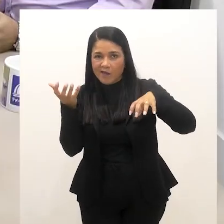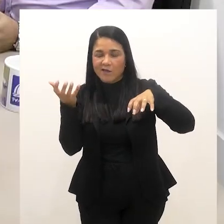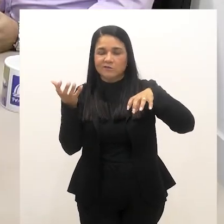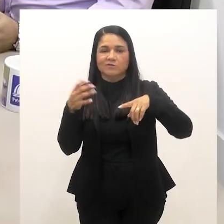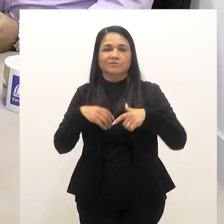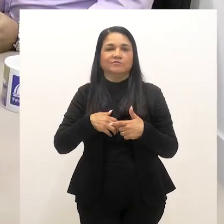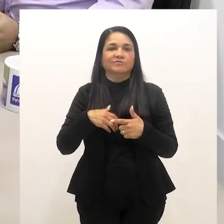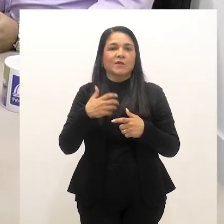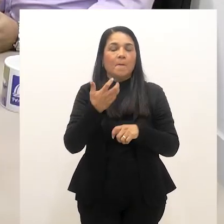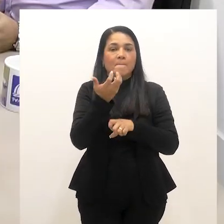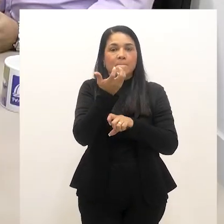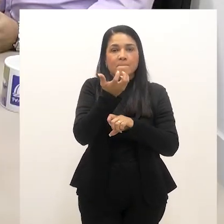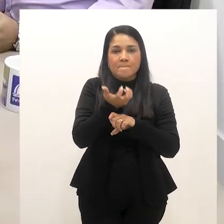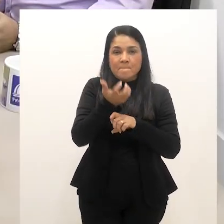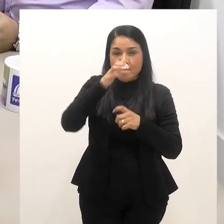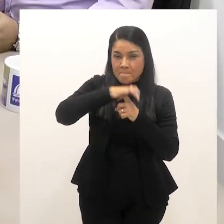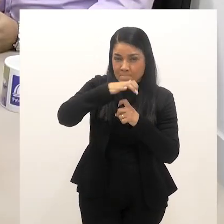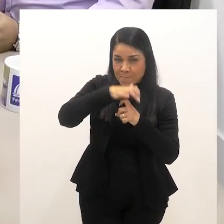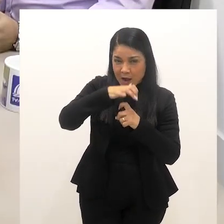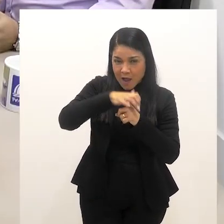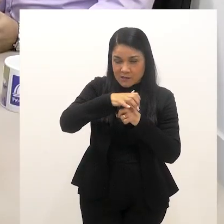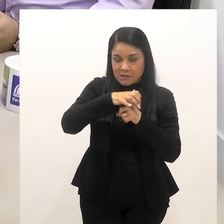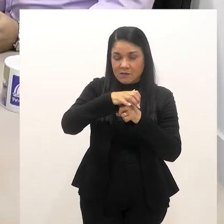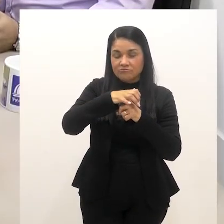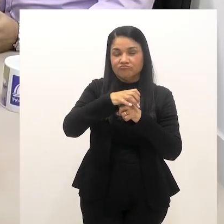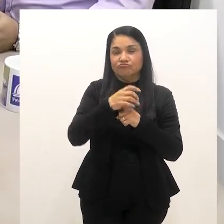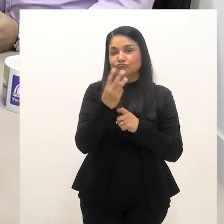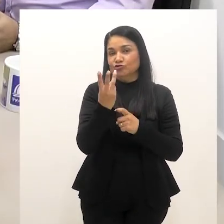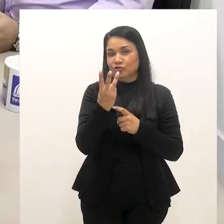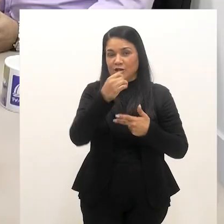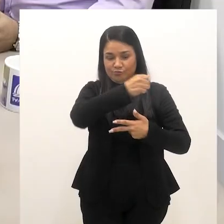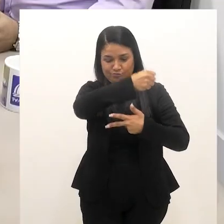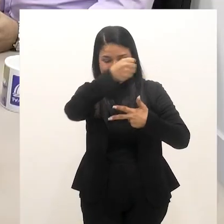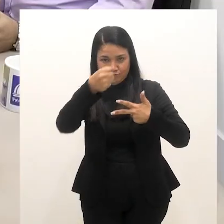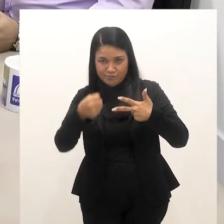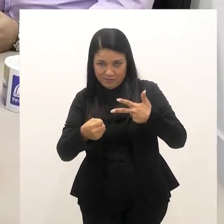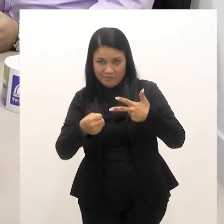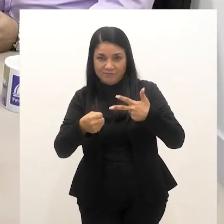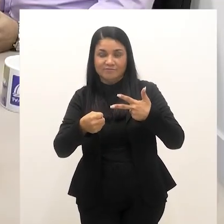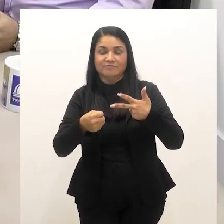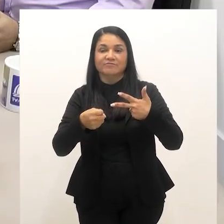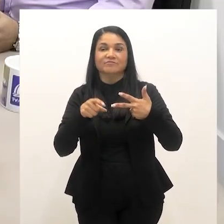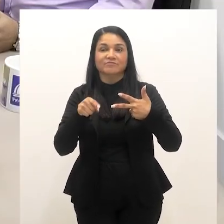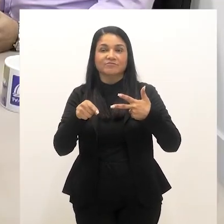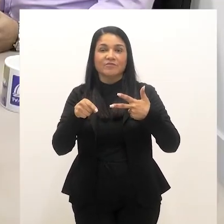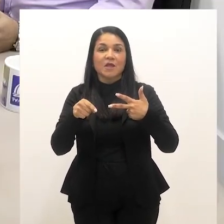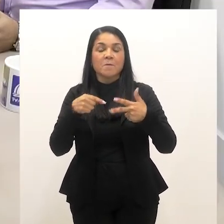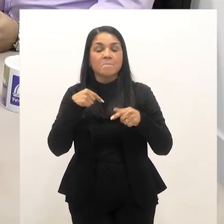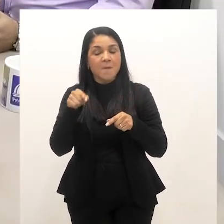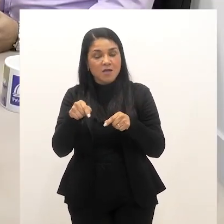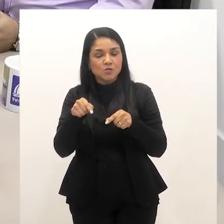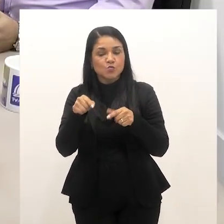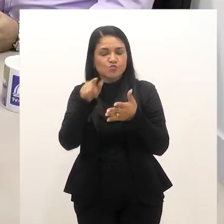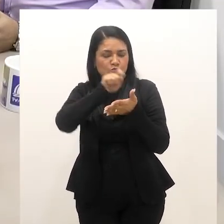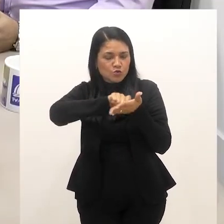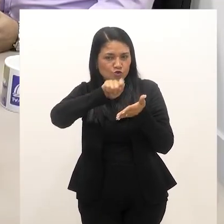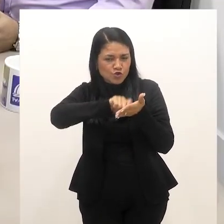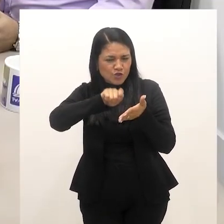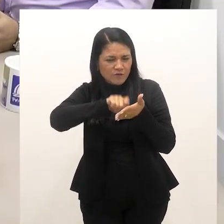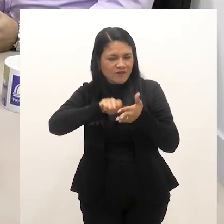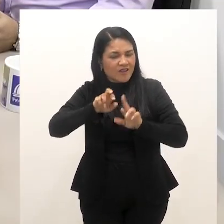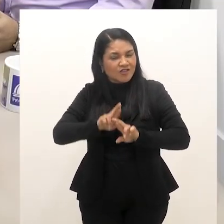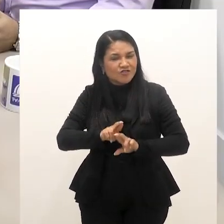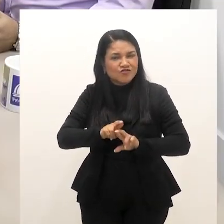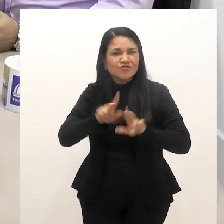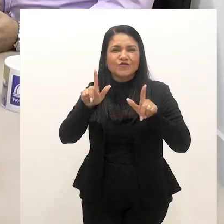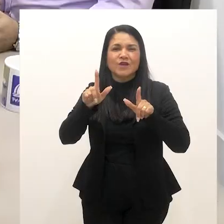Nacional, ali a Praça dos Três Poderes e tal. Mas os lugares que eu retratei aqui fogem desse eixo. Do